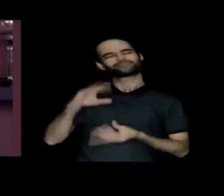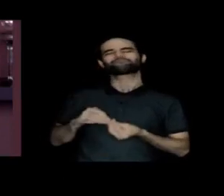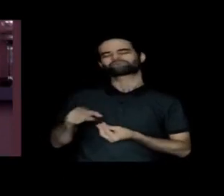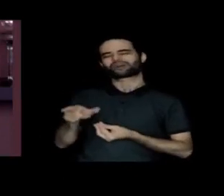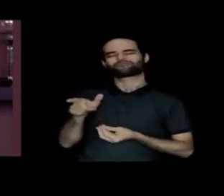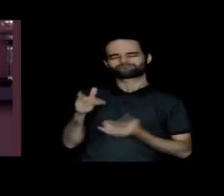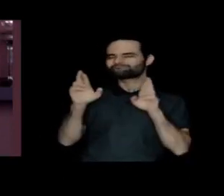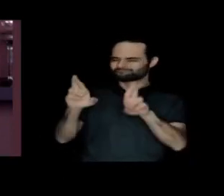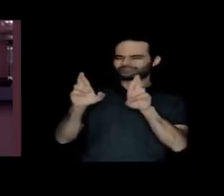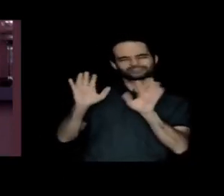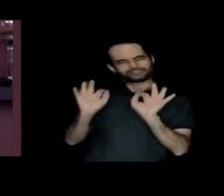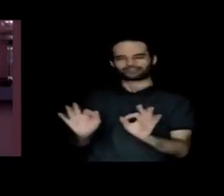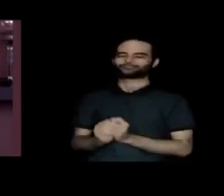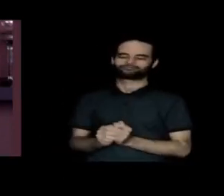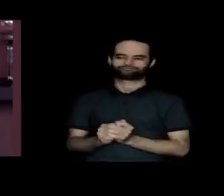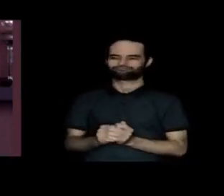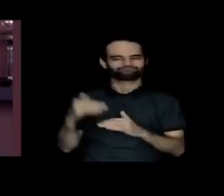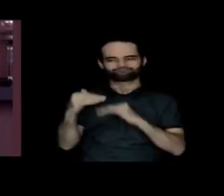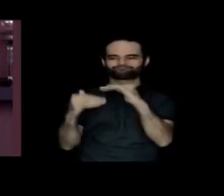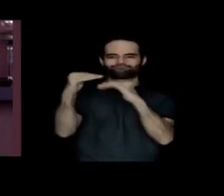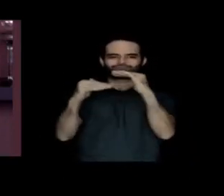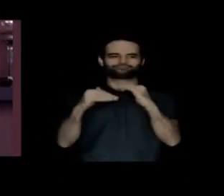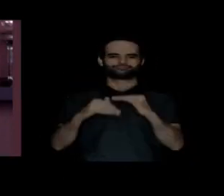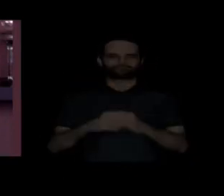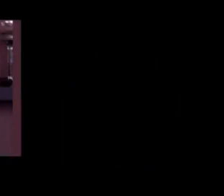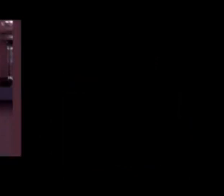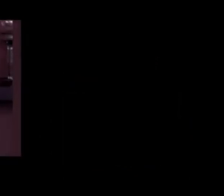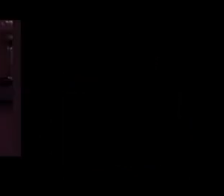esperava menos dela, não. Eu espero sempre mais.